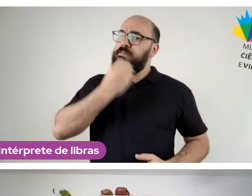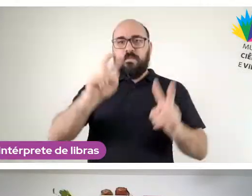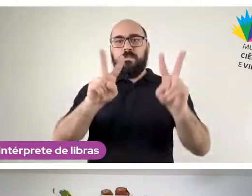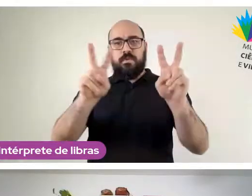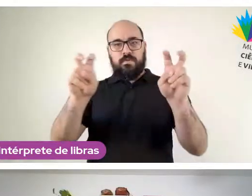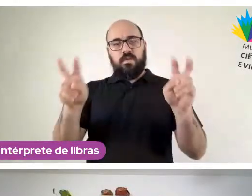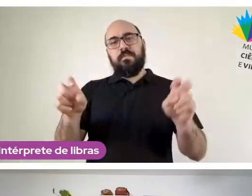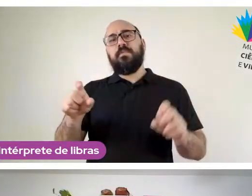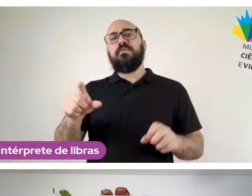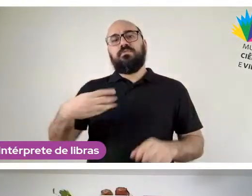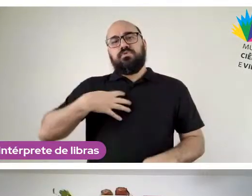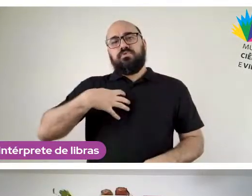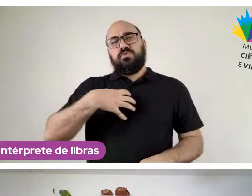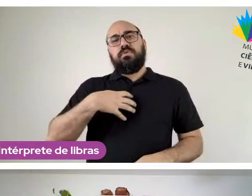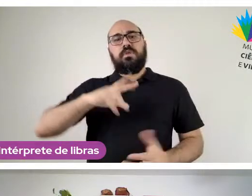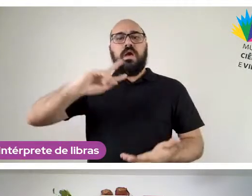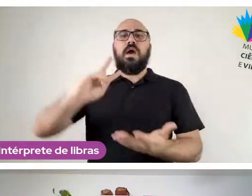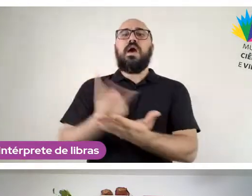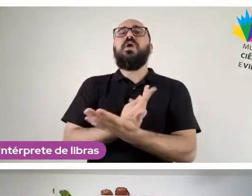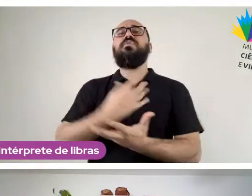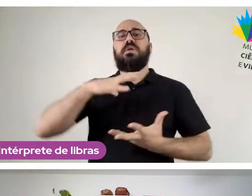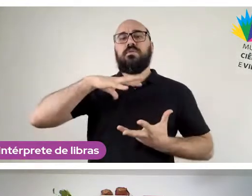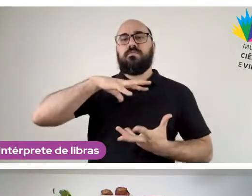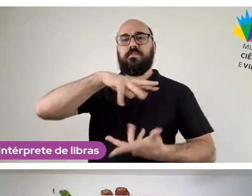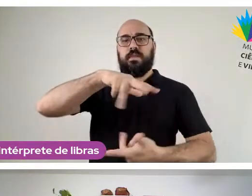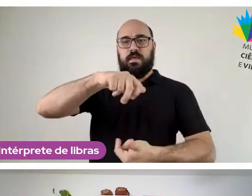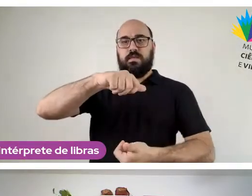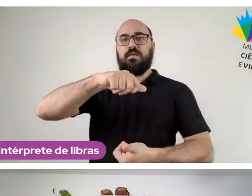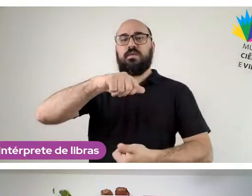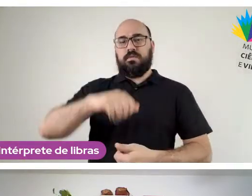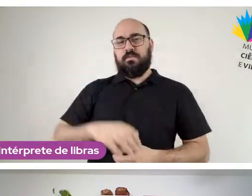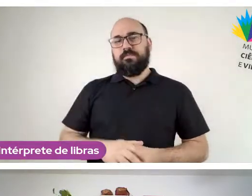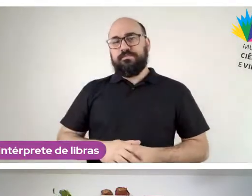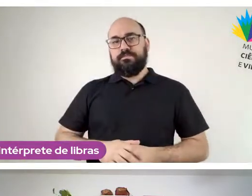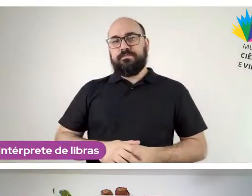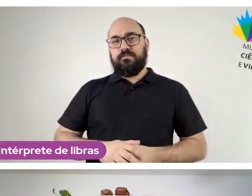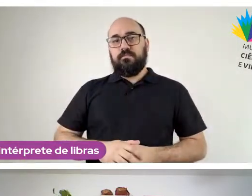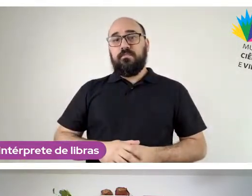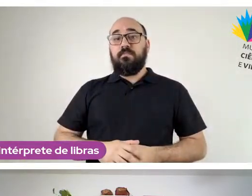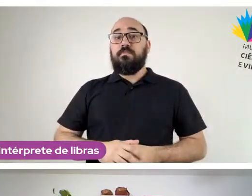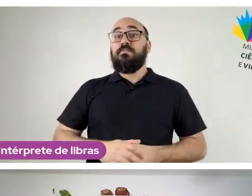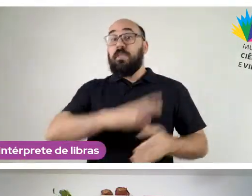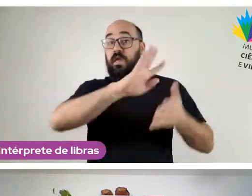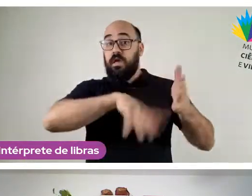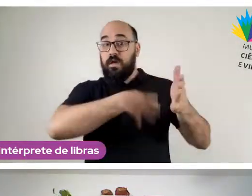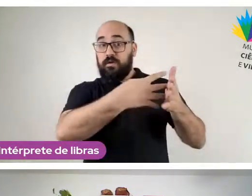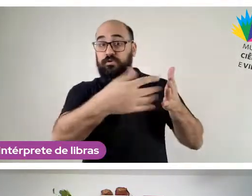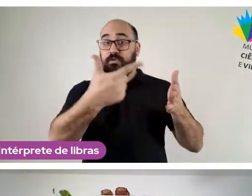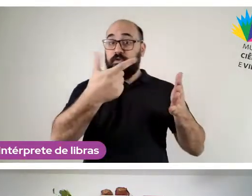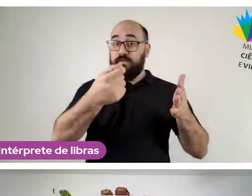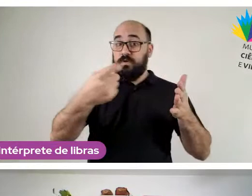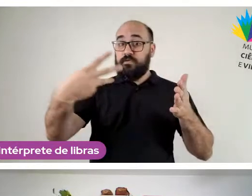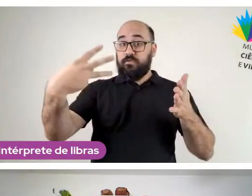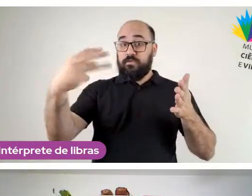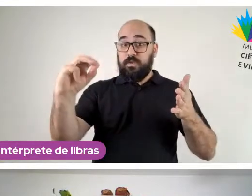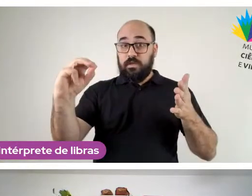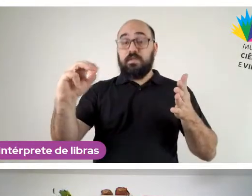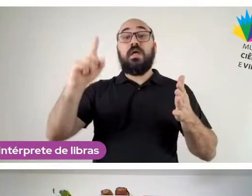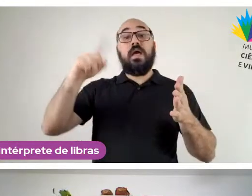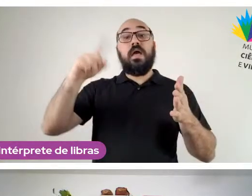que acontecem no nosso planeta. A Agenda 2030 é um plano para as pessoas, para o planeta e